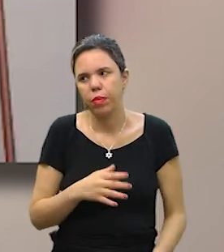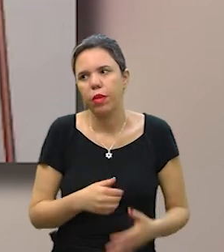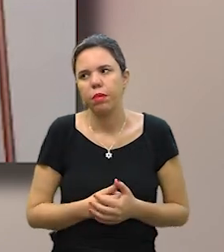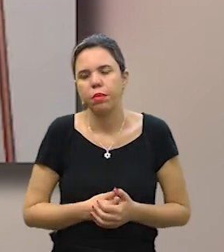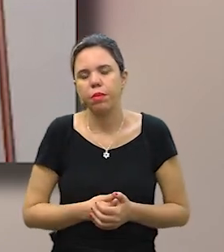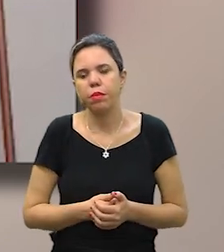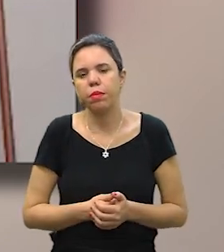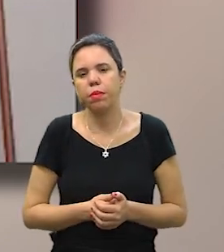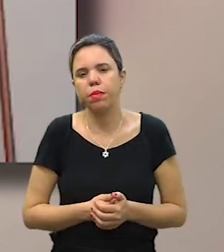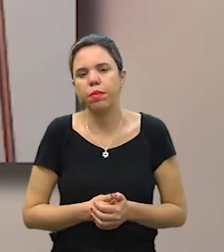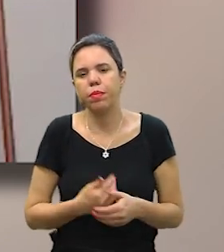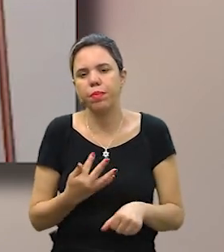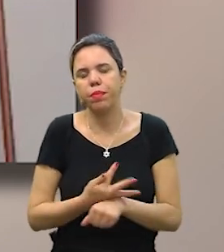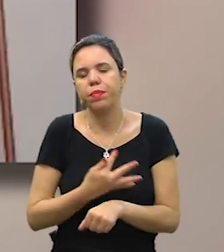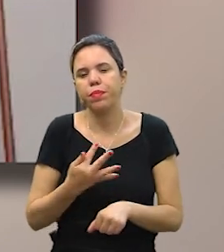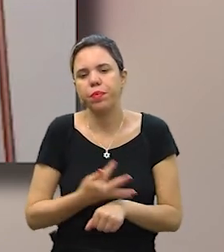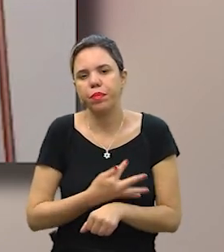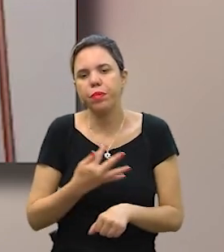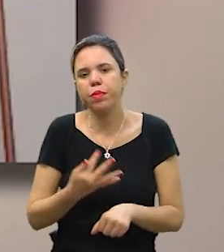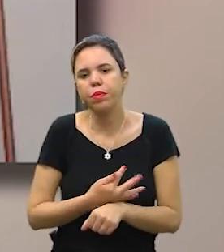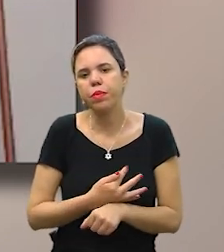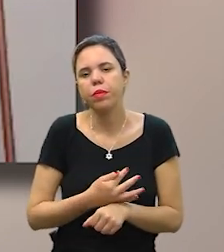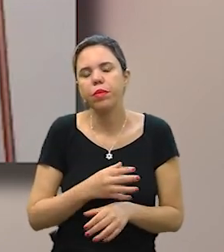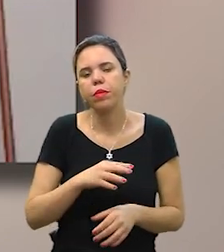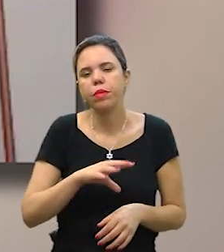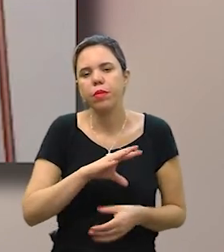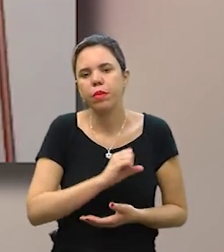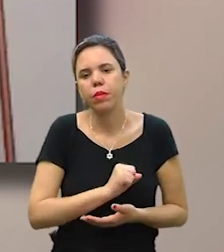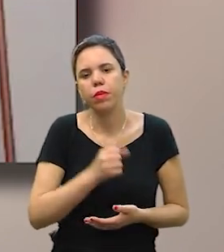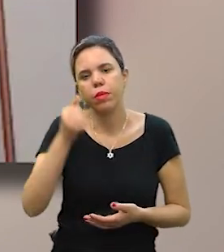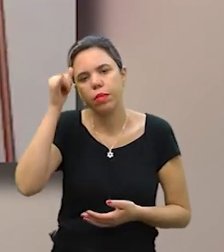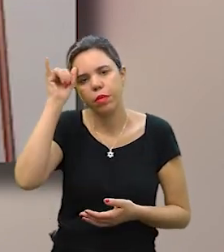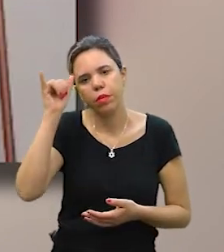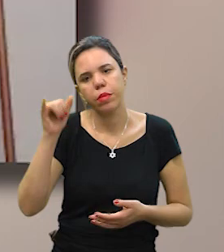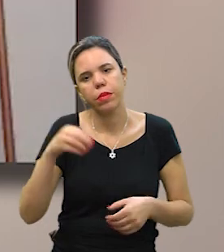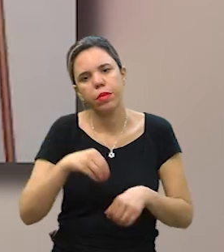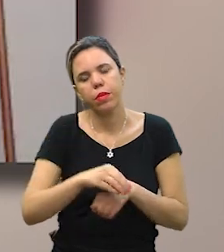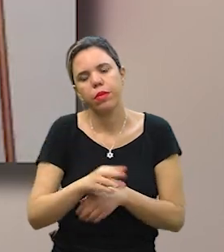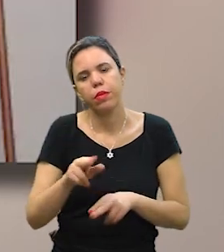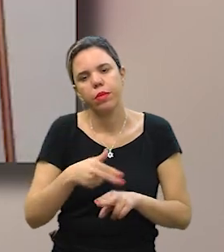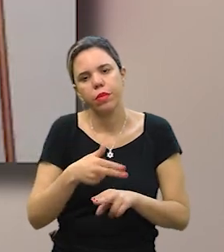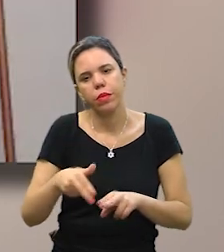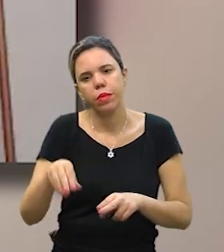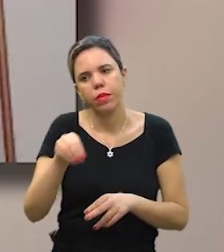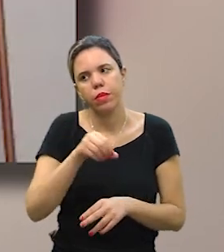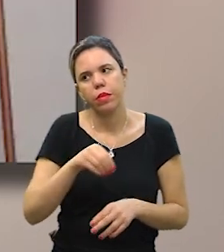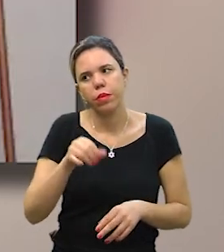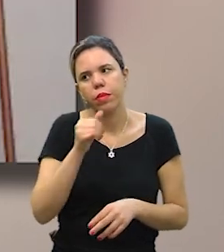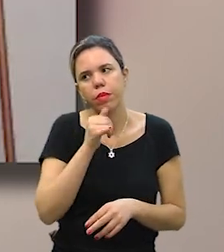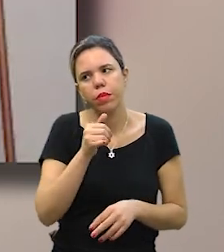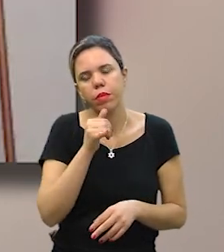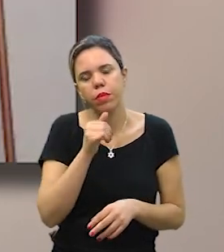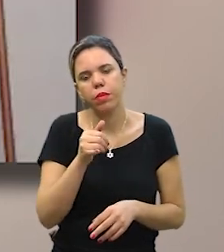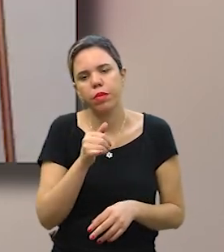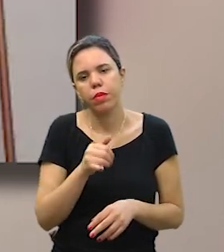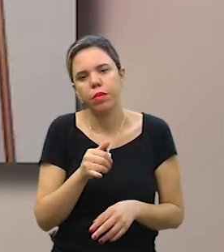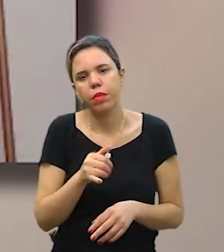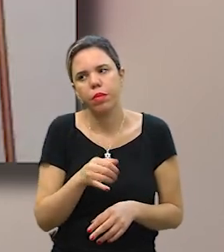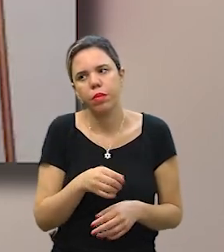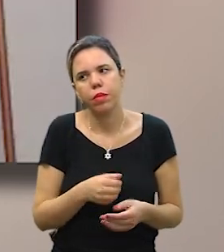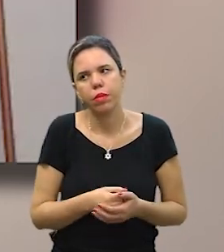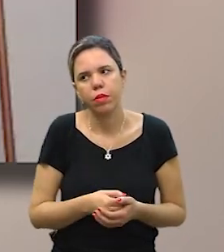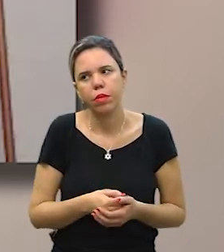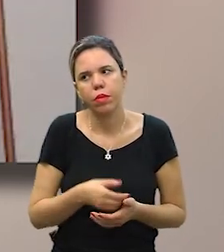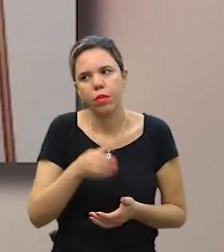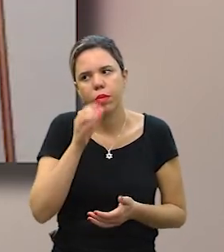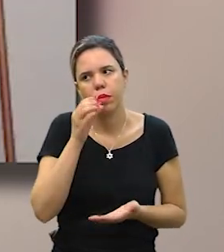criança está passando a leite de vaca com um achocolatado, por exemplo,